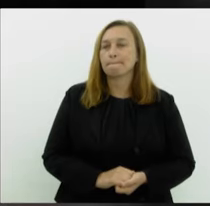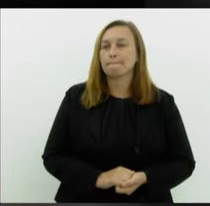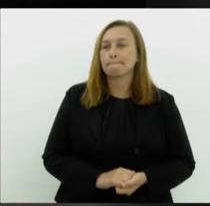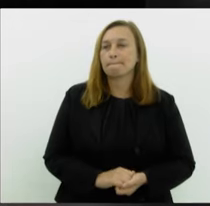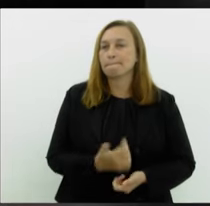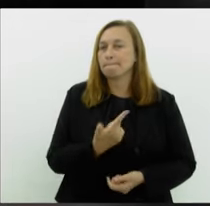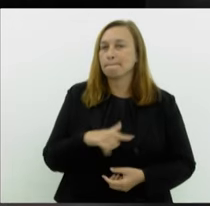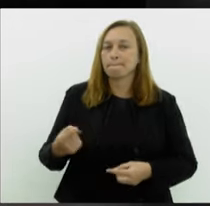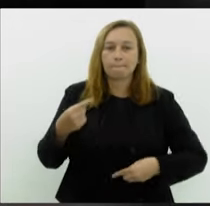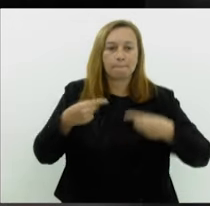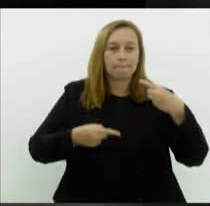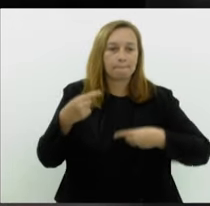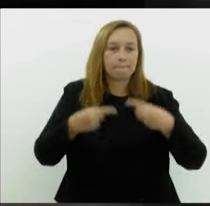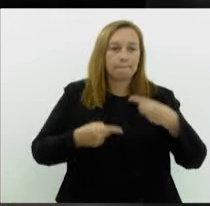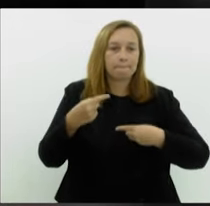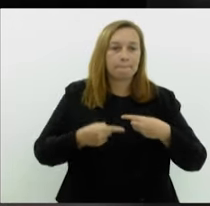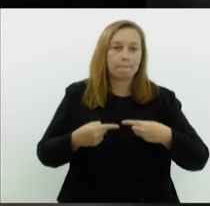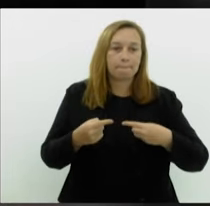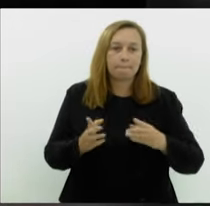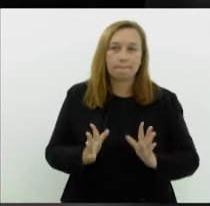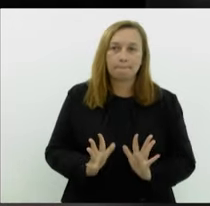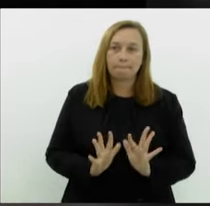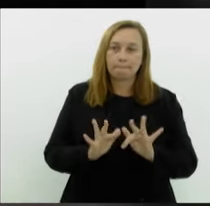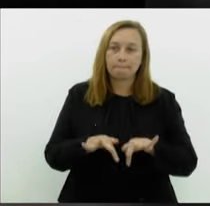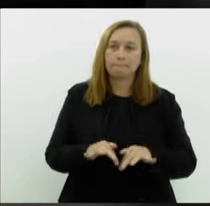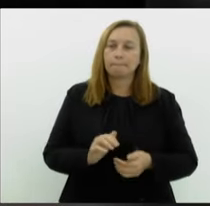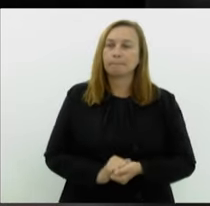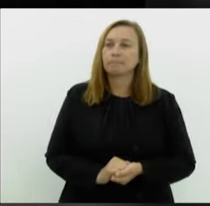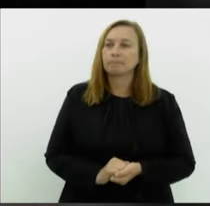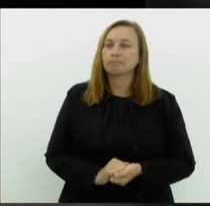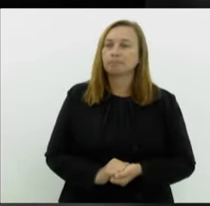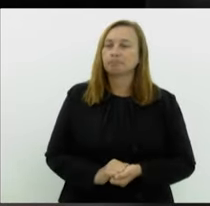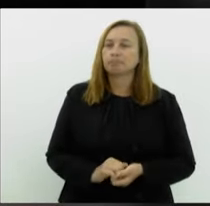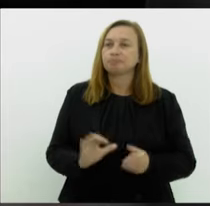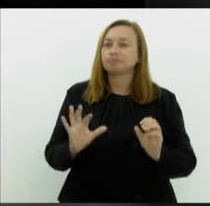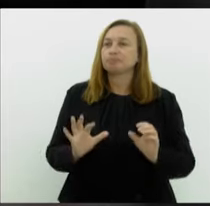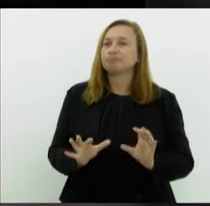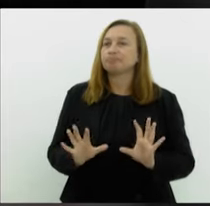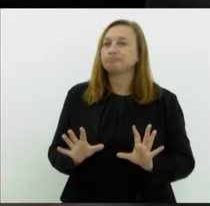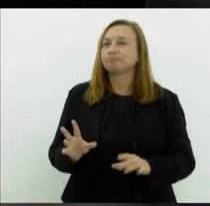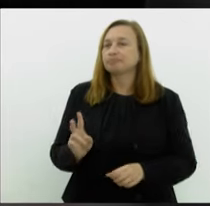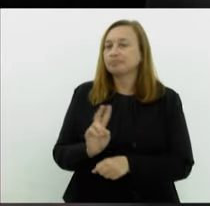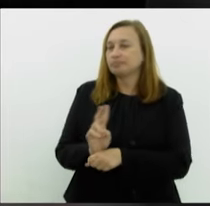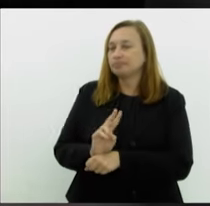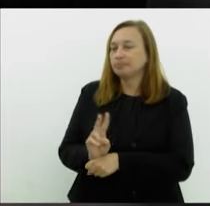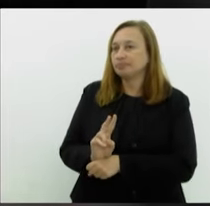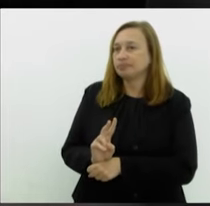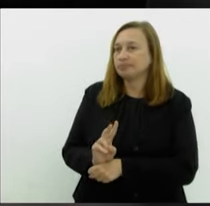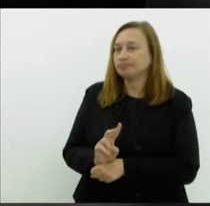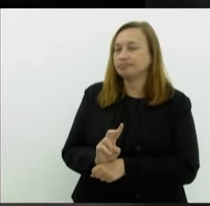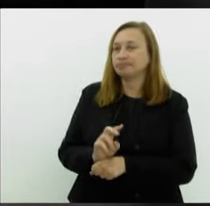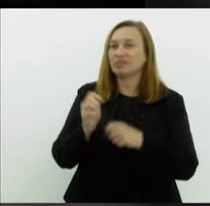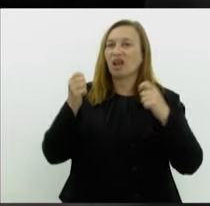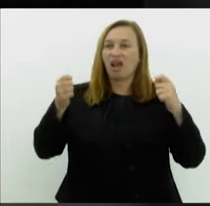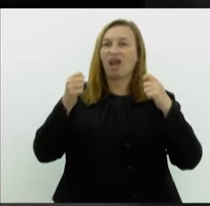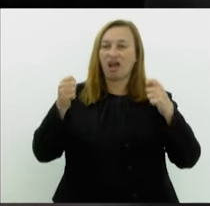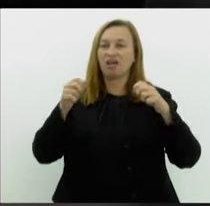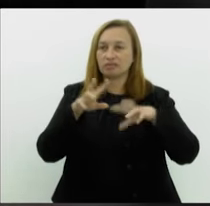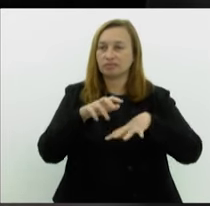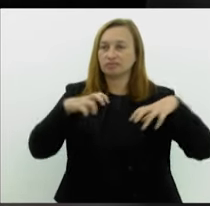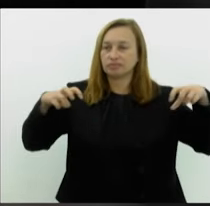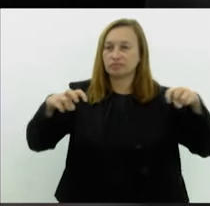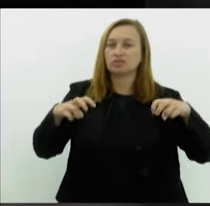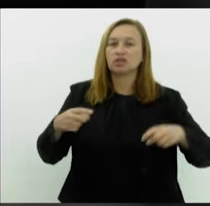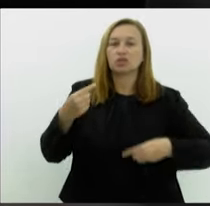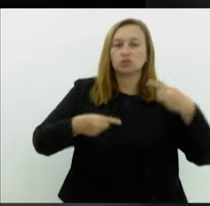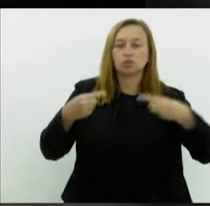Não havendo mais quem queira discutir, por favor, segurança, sem manifestação da plateia. Não havendo mais